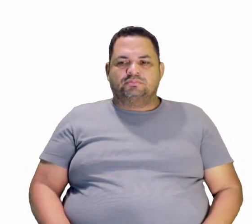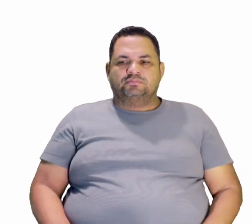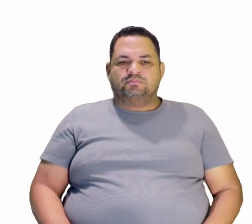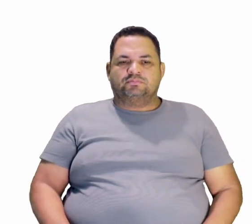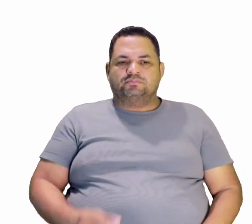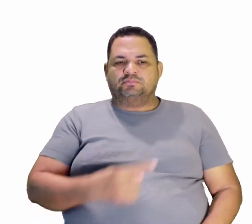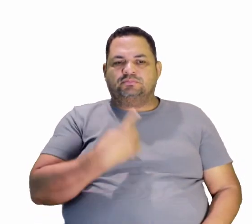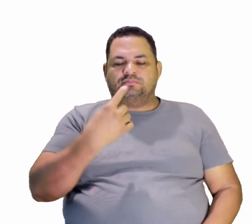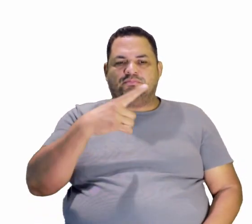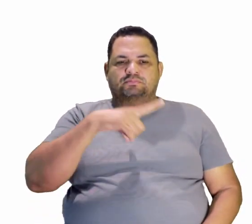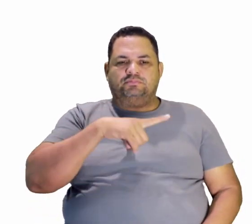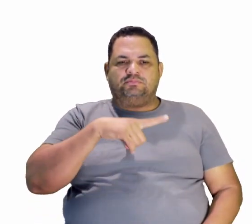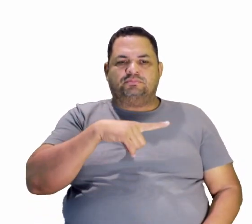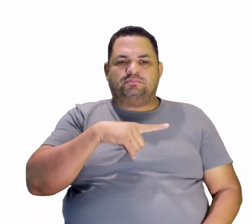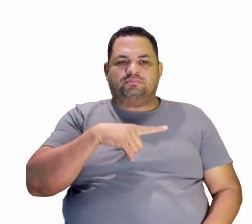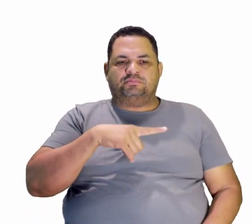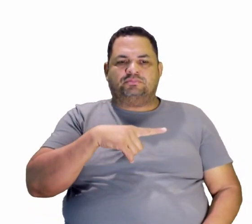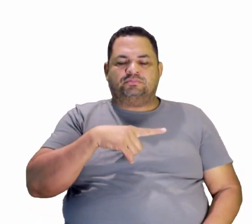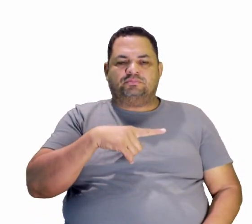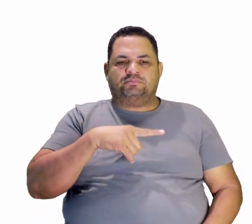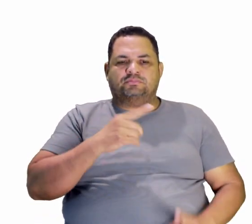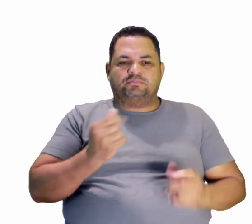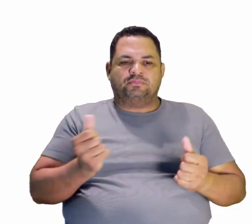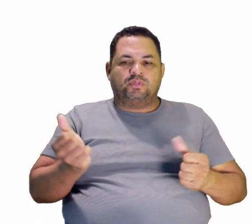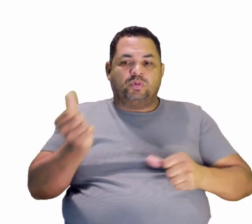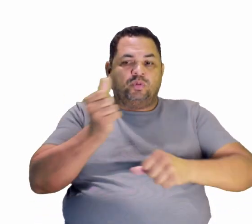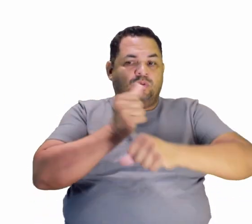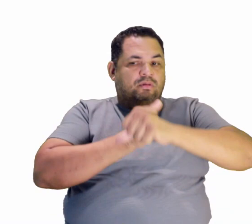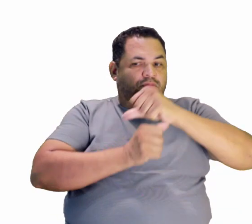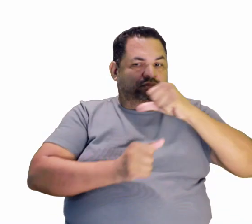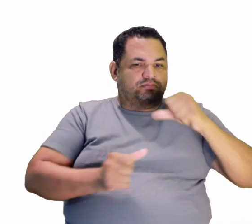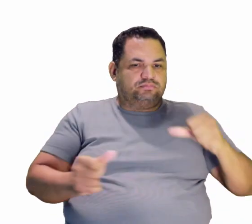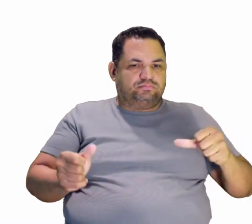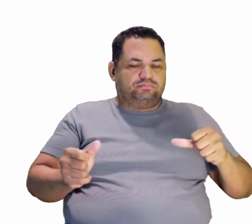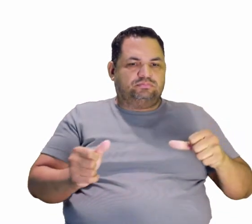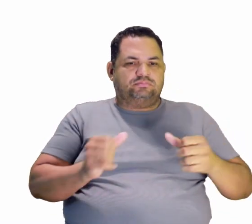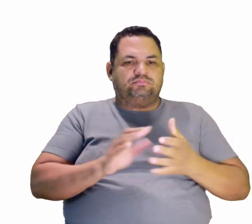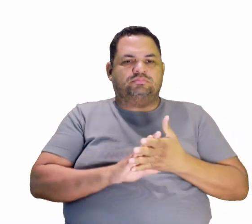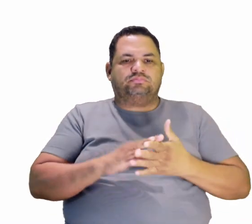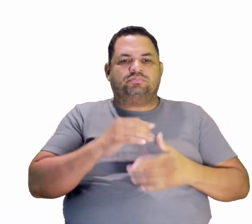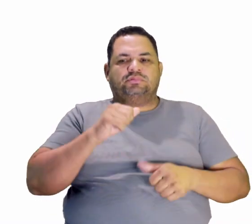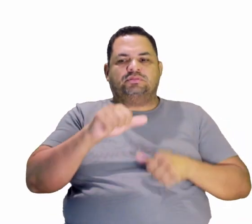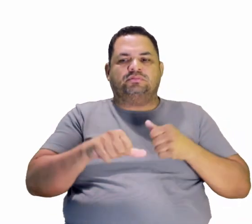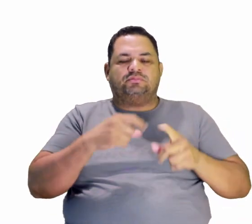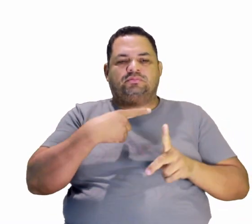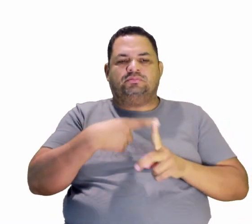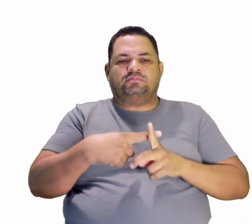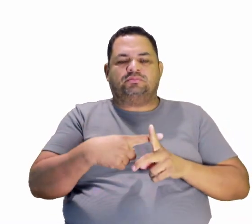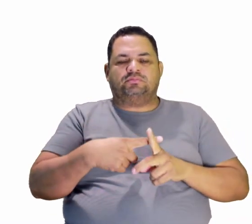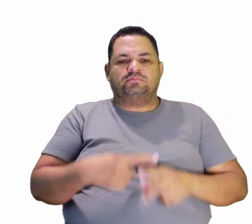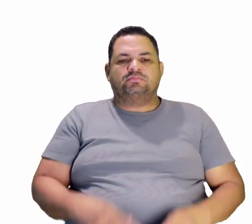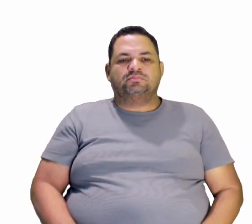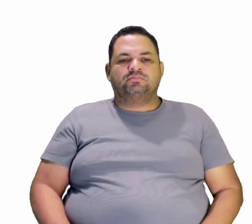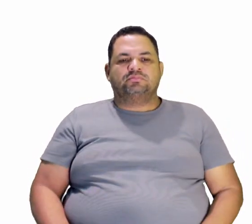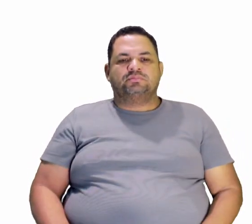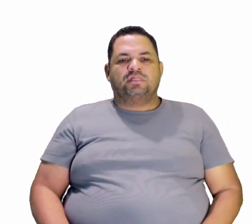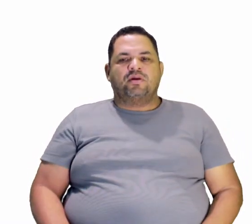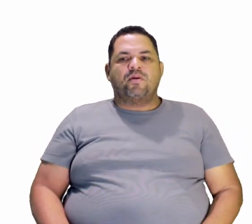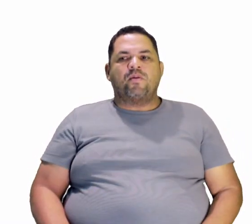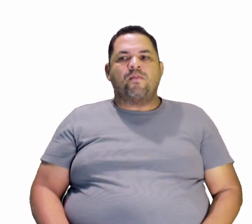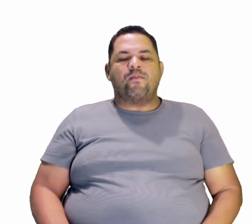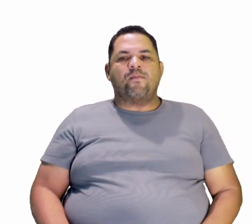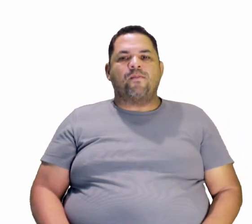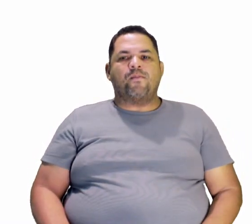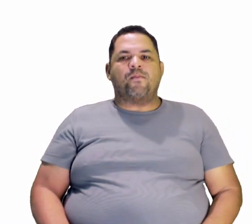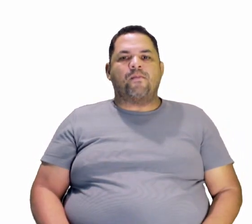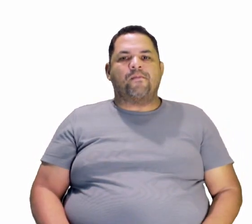Então nós temos que, passando isso aqui negativo para o outro lado do zero, fica positivo. E 25 vezes 2, que a raiz quadrada ao